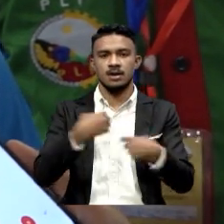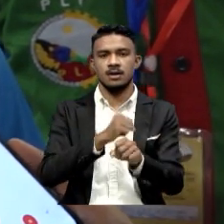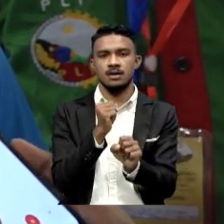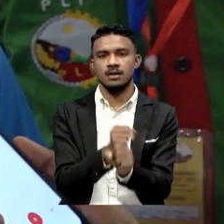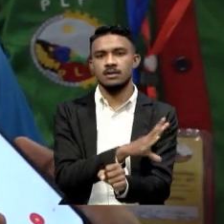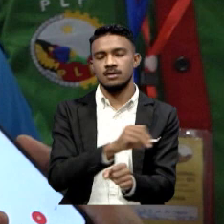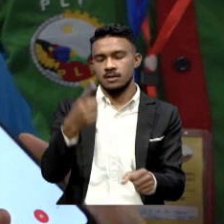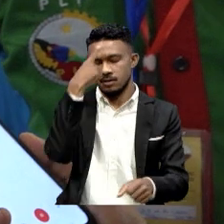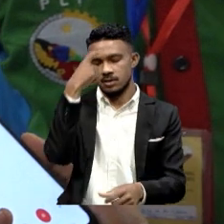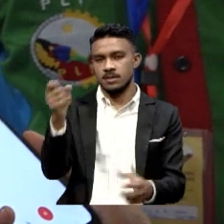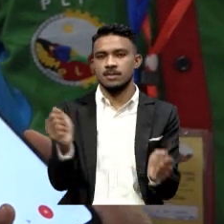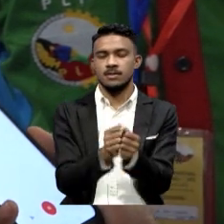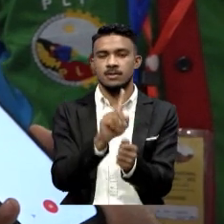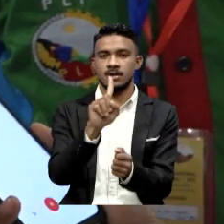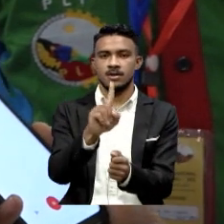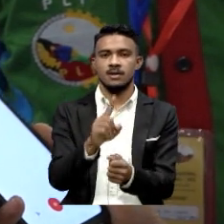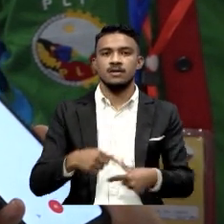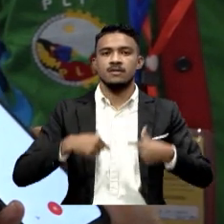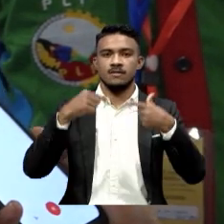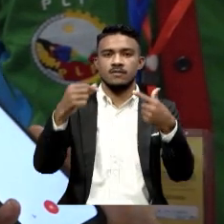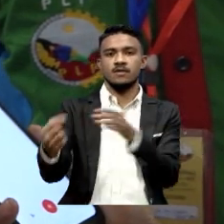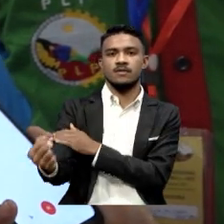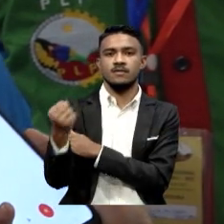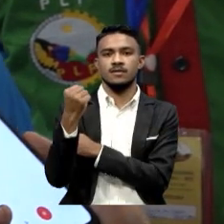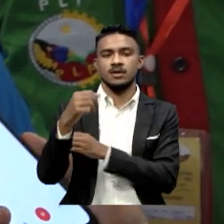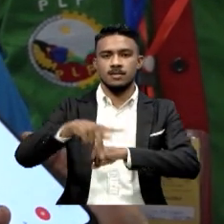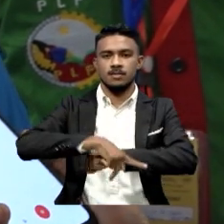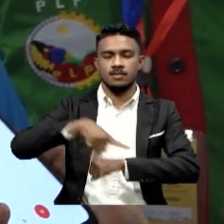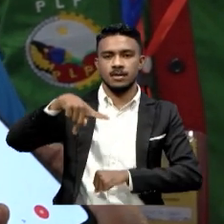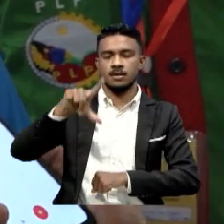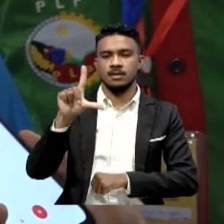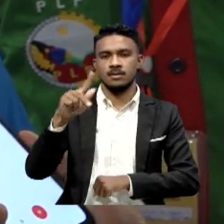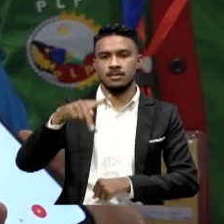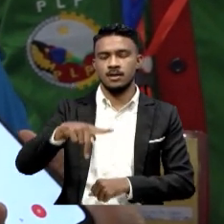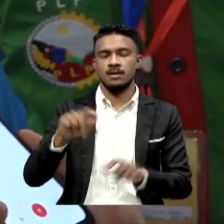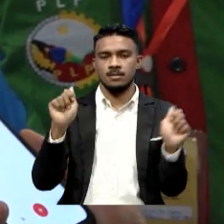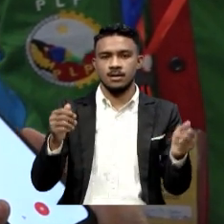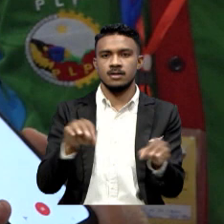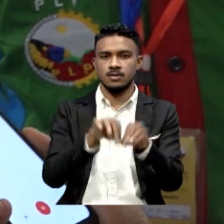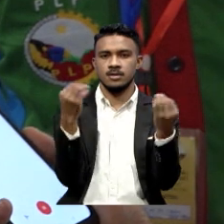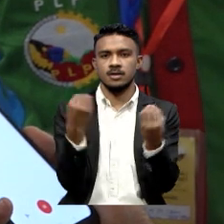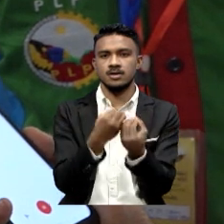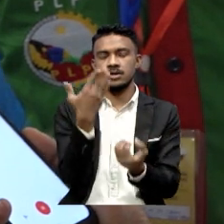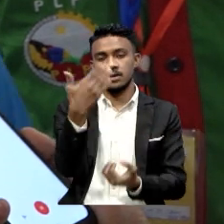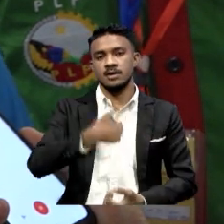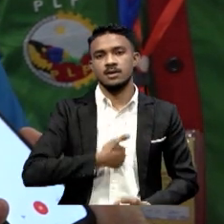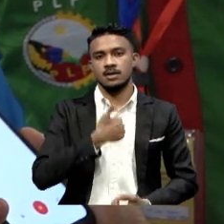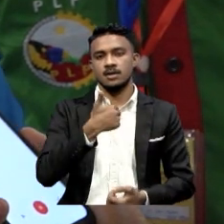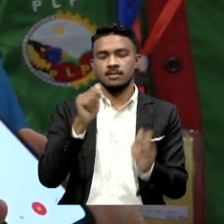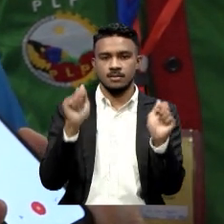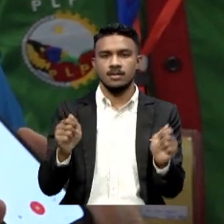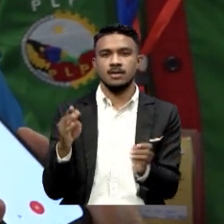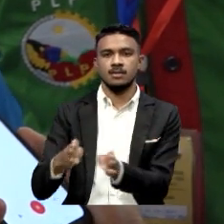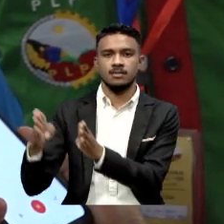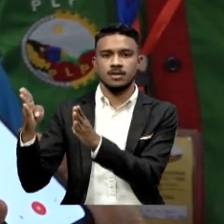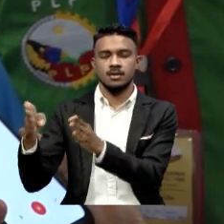é se for força lutando para o Partido Libertação Popular, a Tubela organiza Nian, onde prepara o Partido